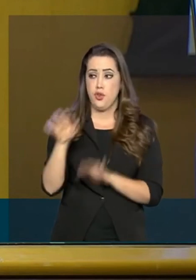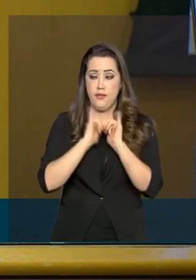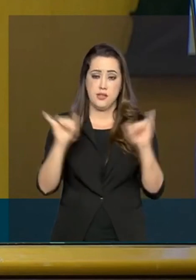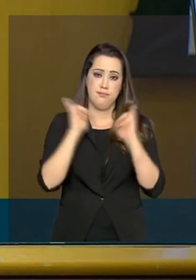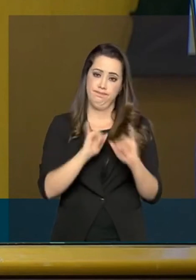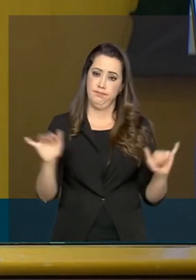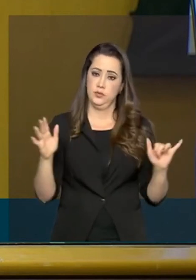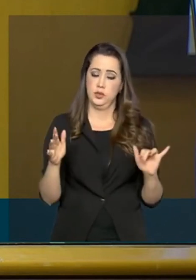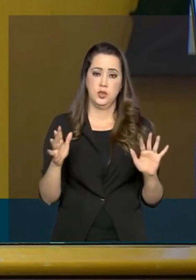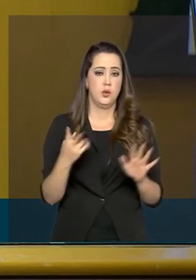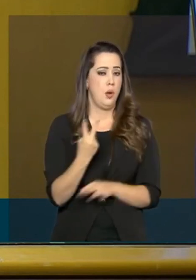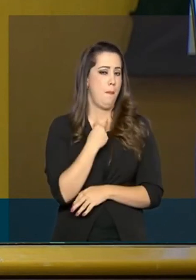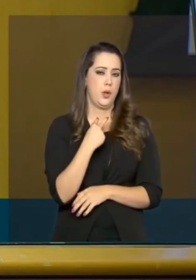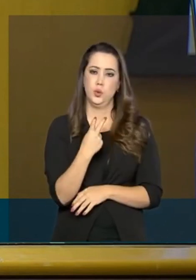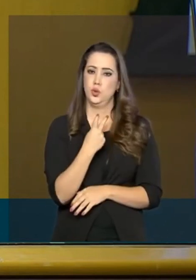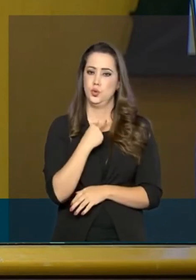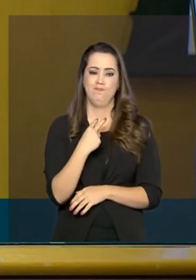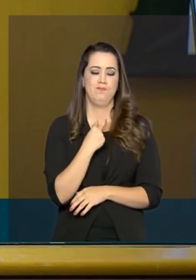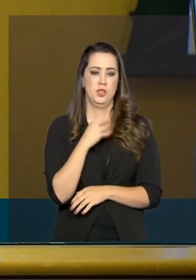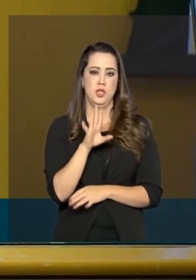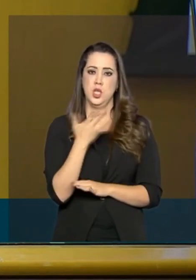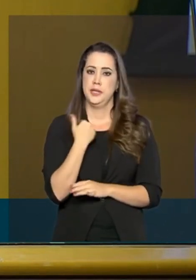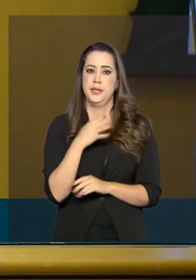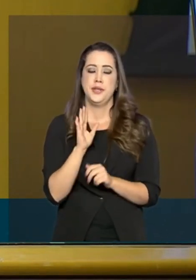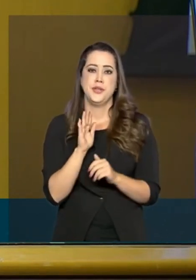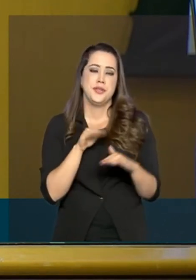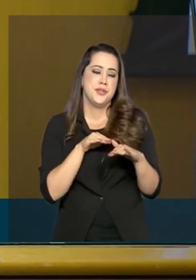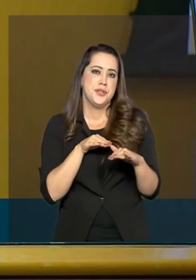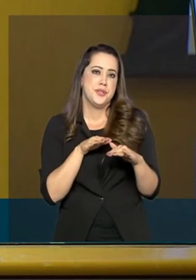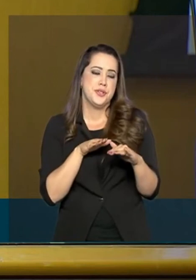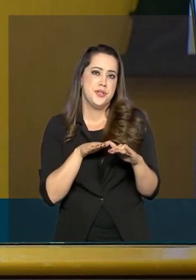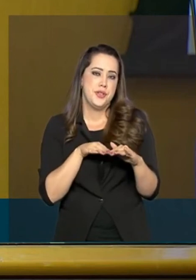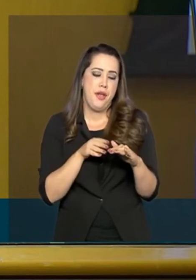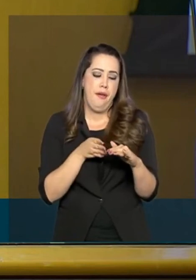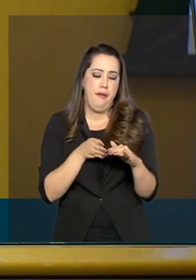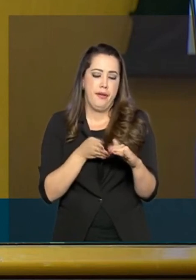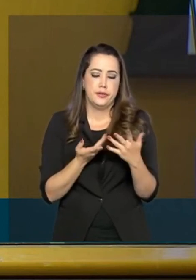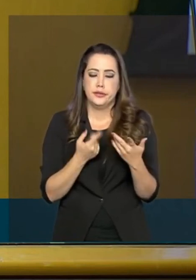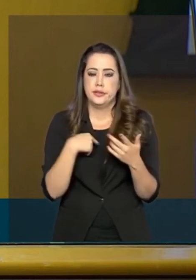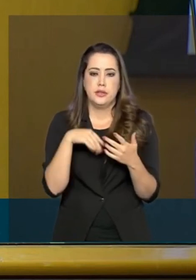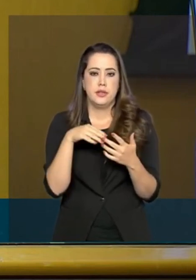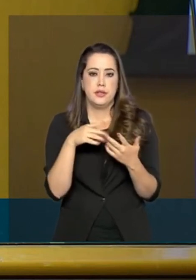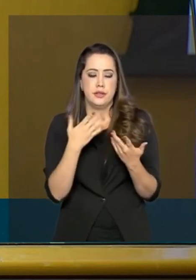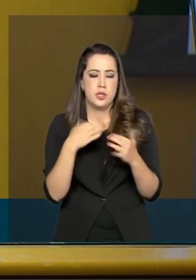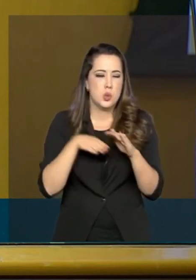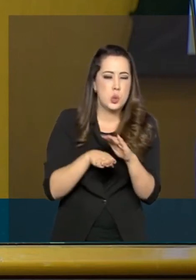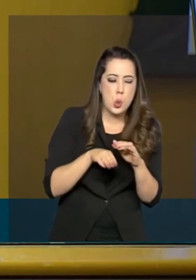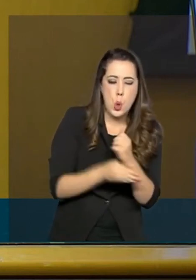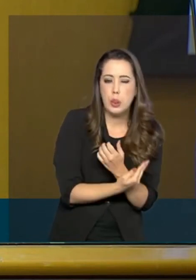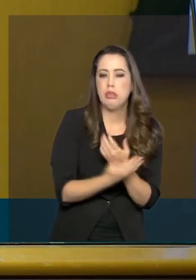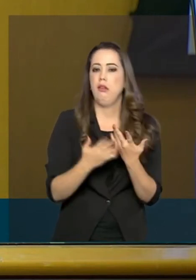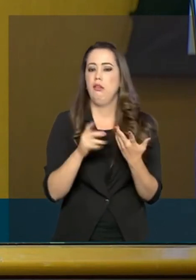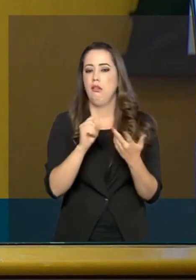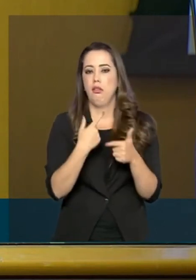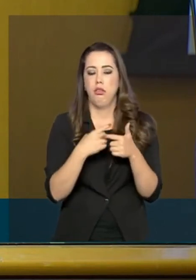alertando. Não podemos colocar por debaixo do tapete as questões das doenças mentais. A